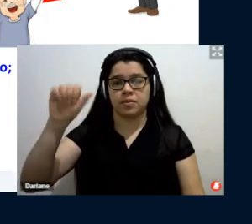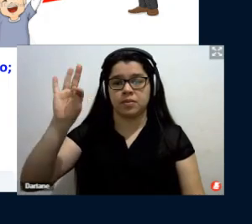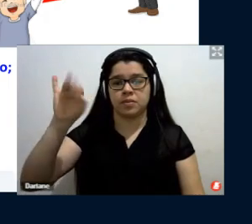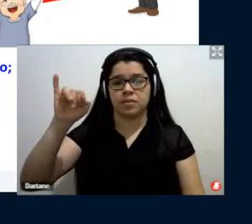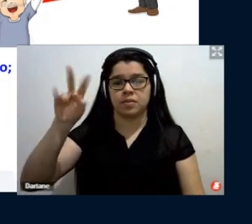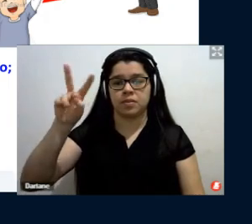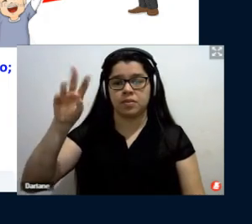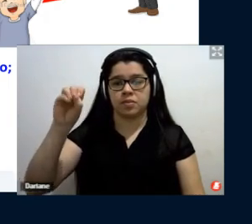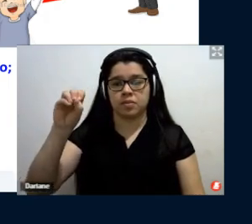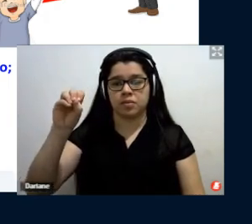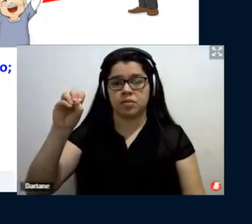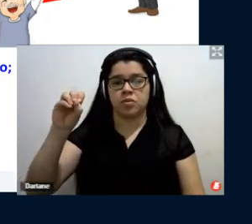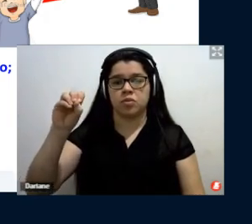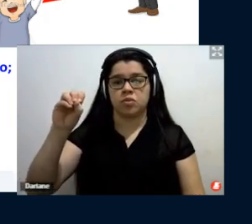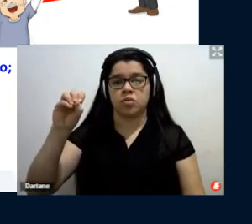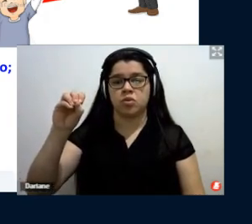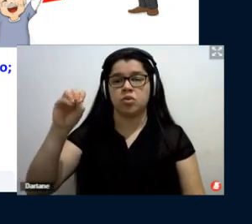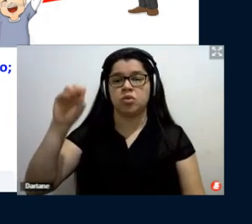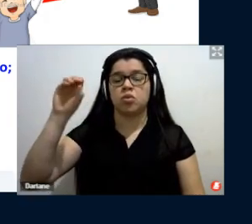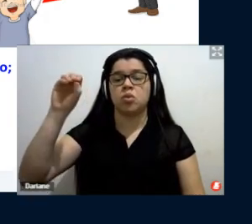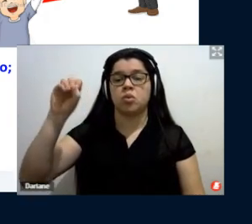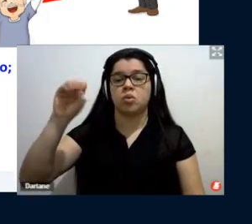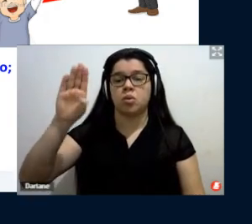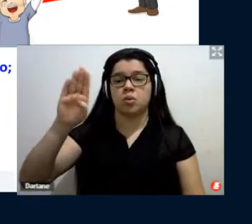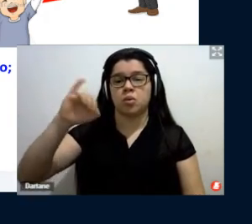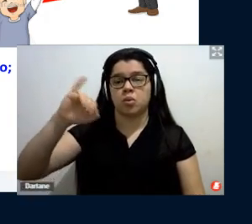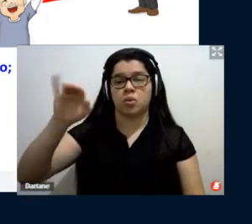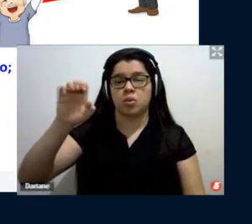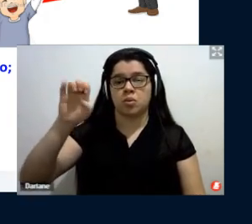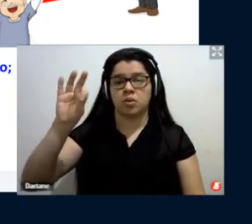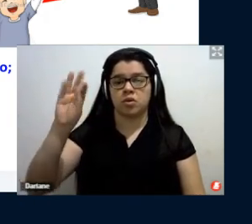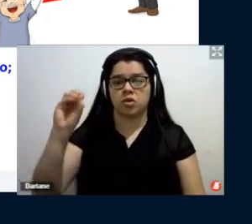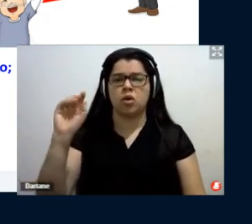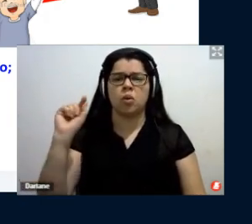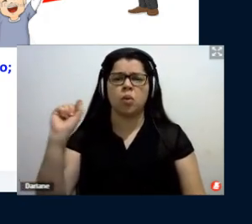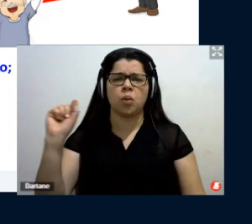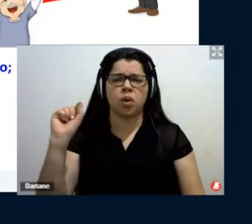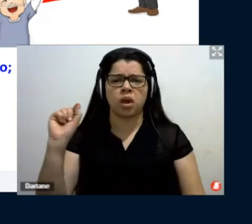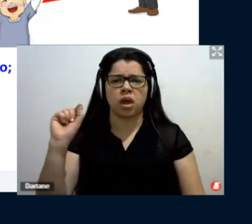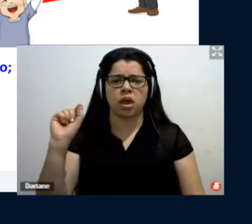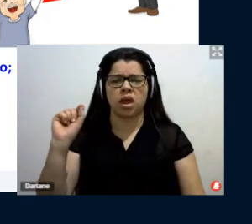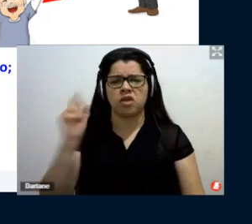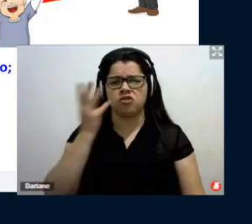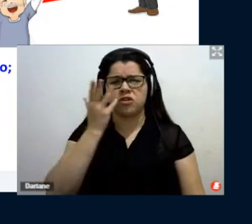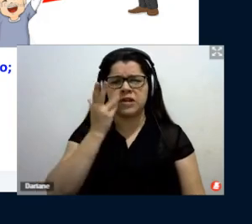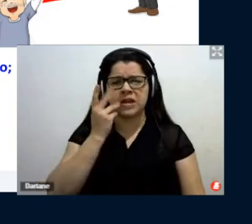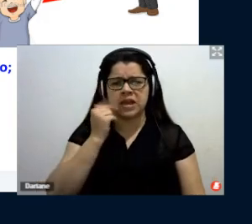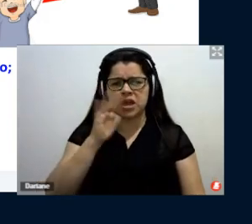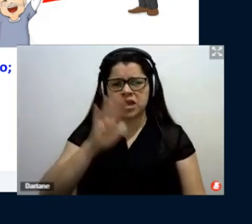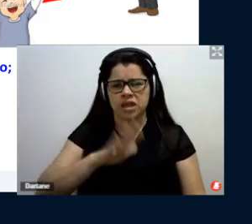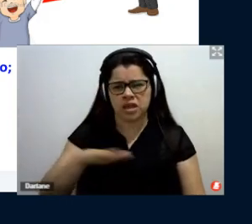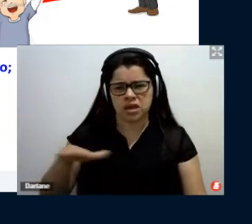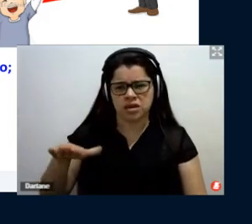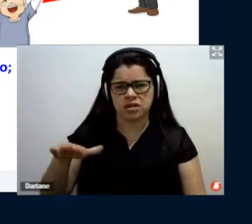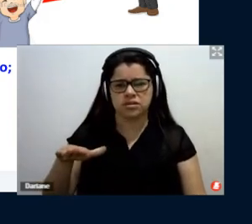Aqui, esse predicativo do objeto de infância funciona como